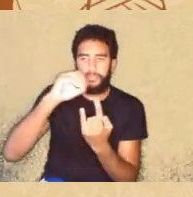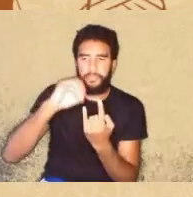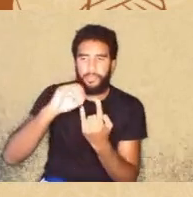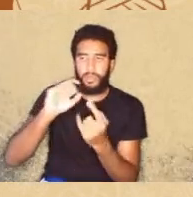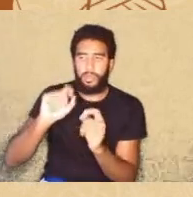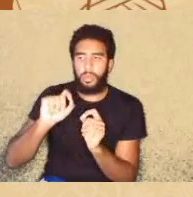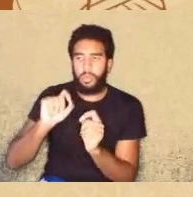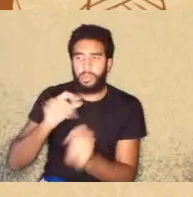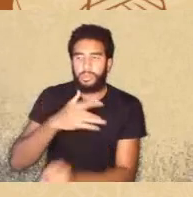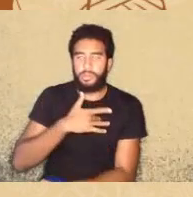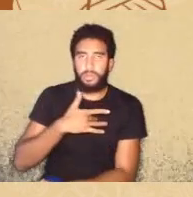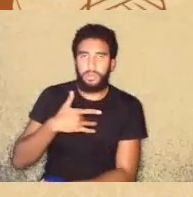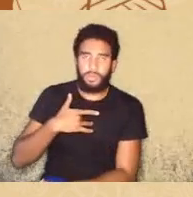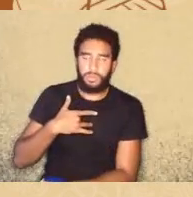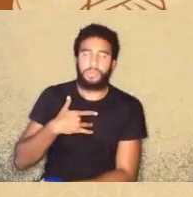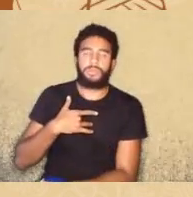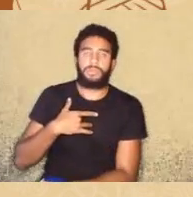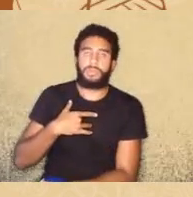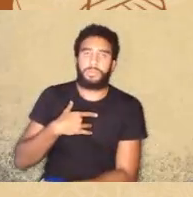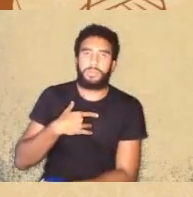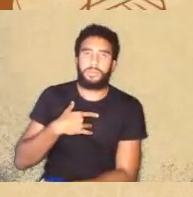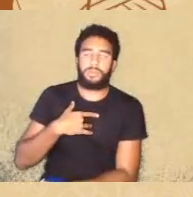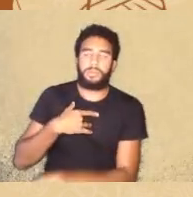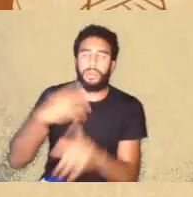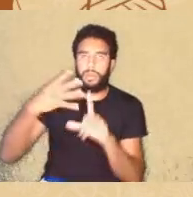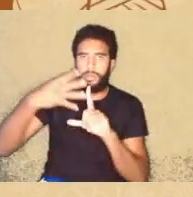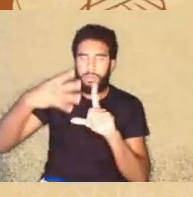E é uma questão interessante porque